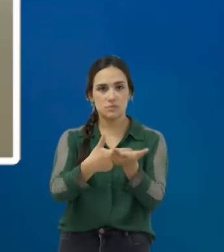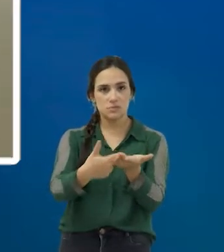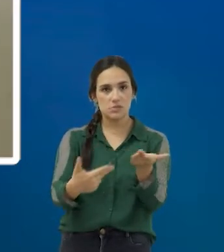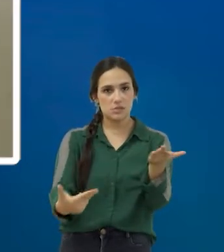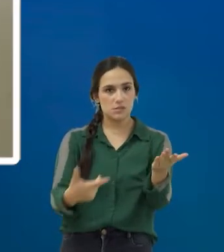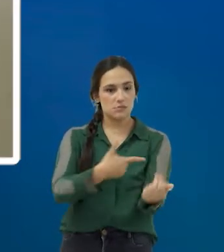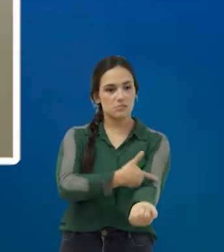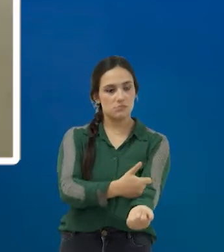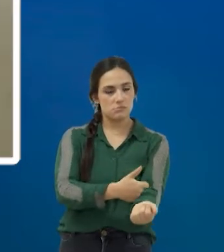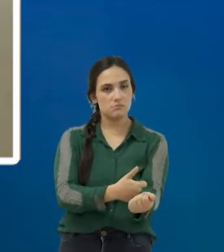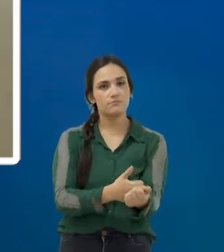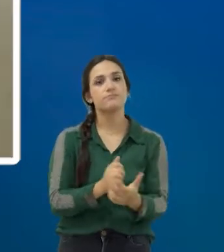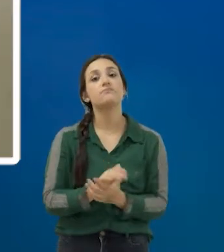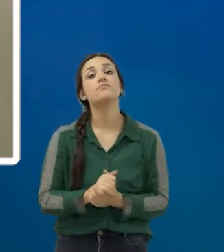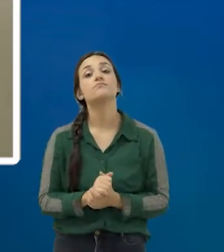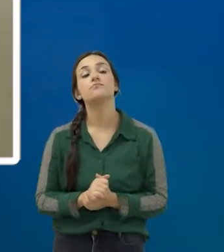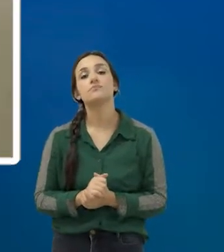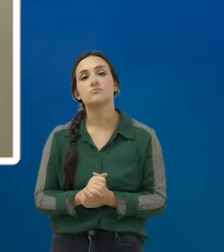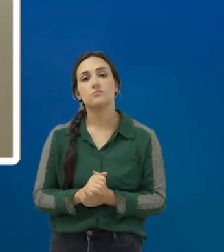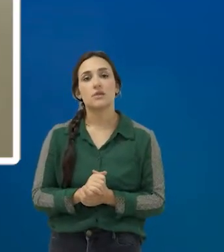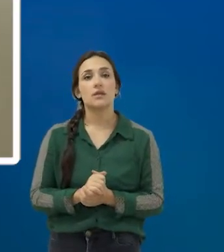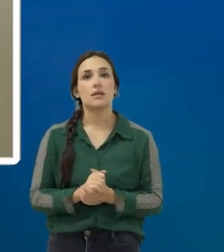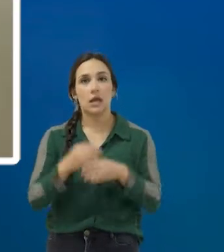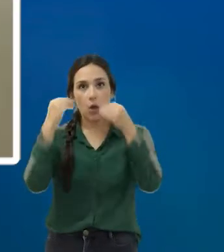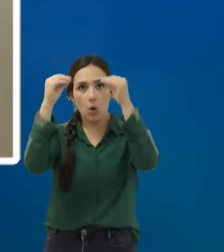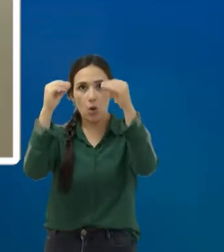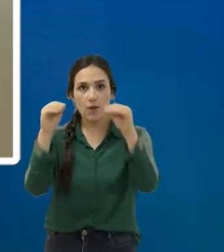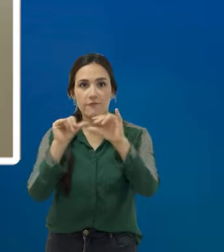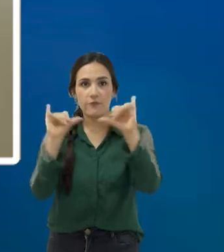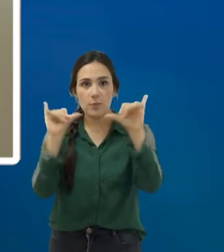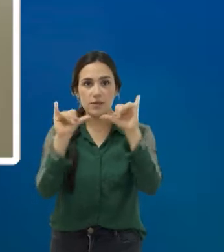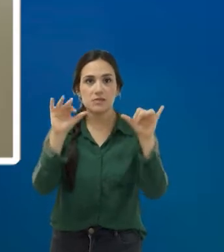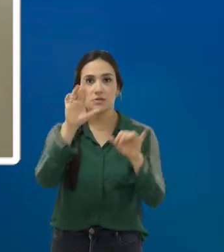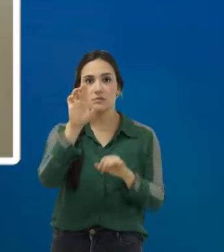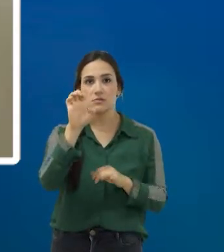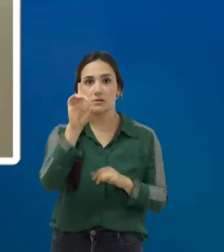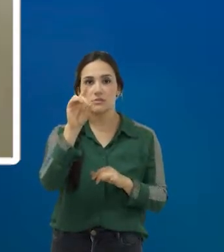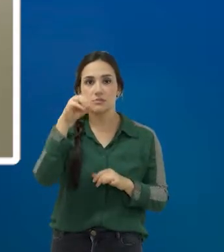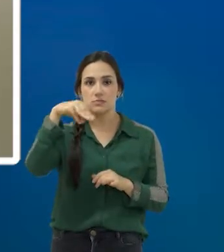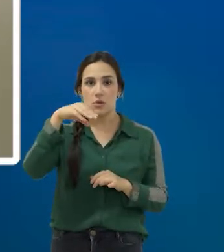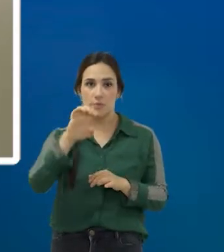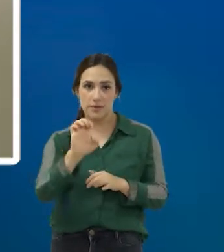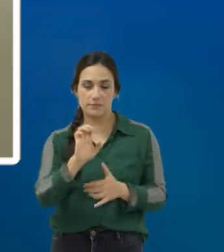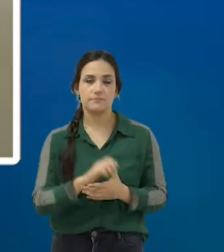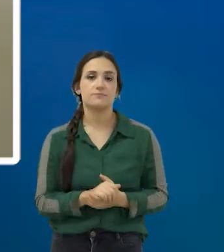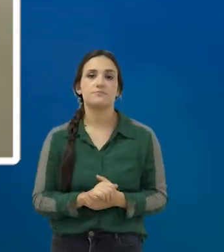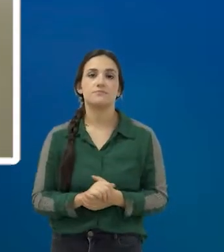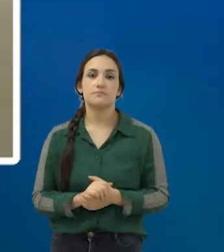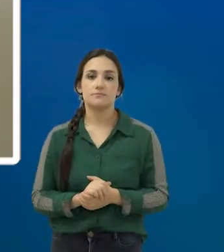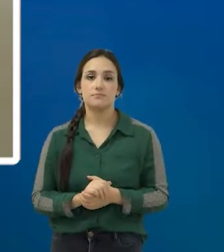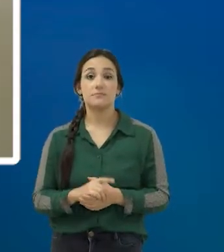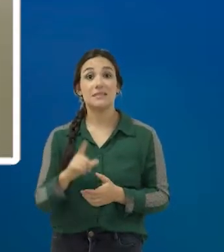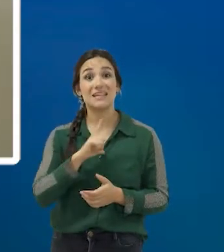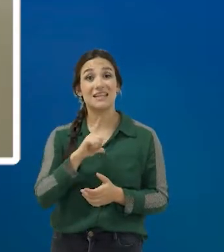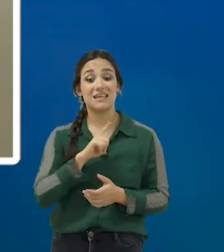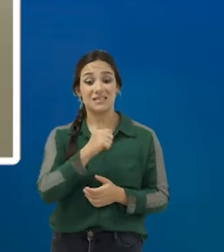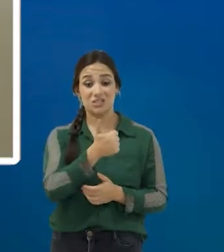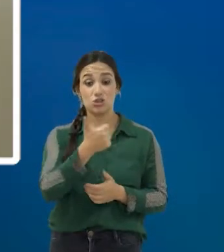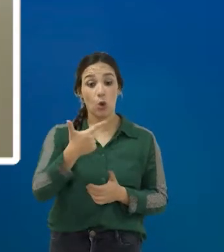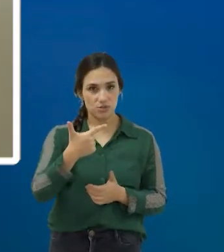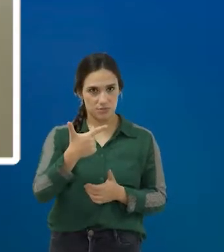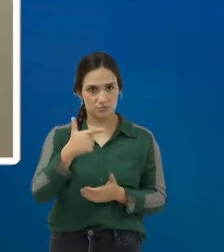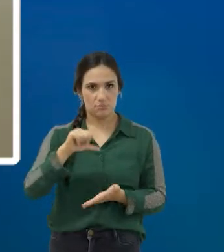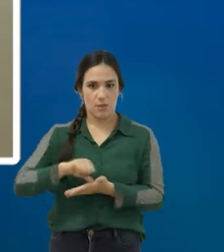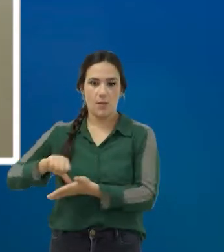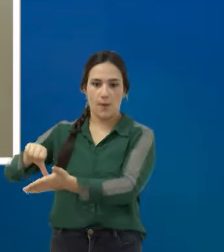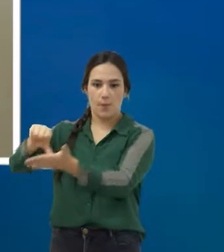e colocar os dados no Redome. Então, só a rede Hemosul que pode fazer isso aqui no estado. Nós temos 12 unidades,